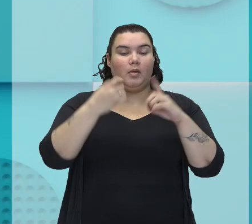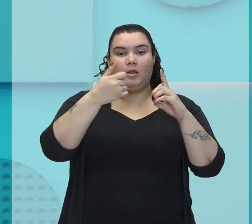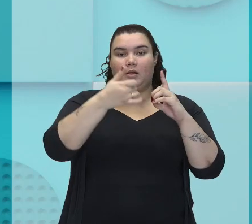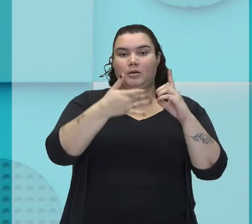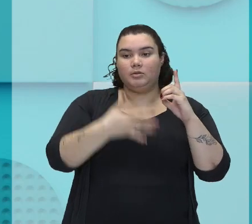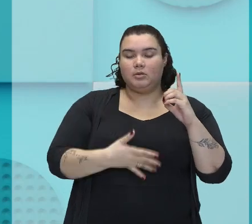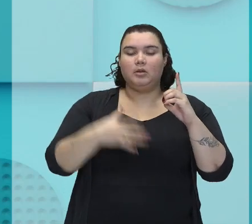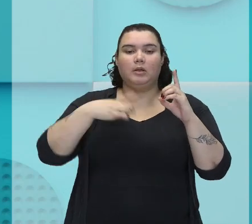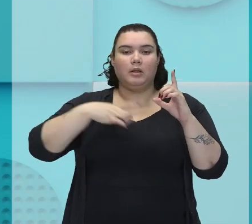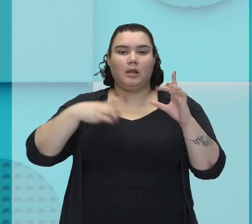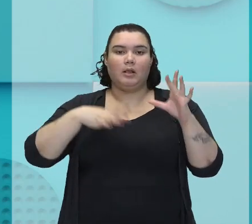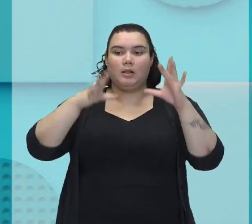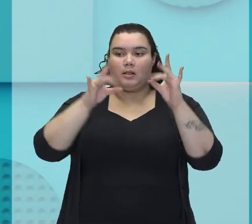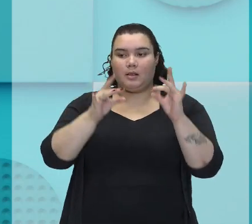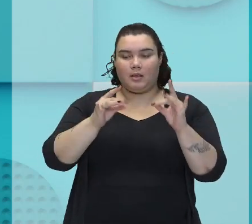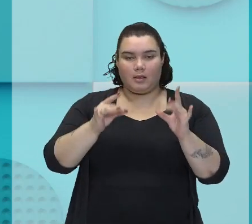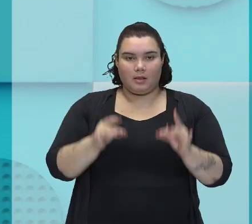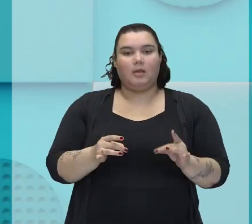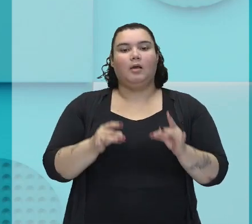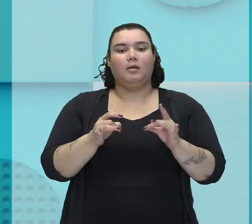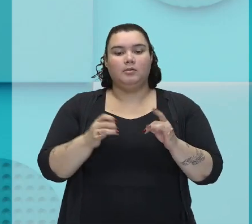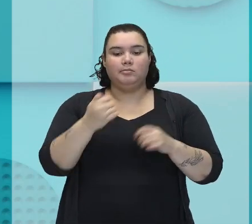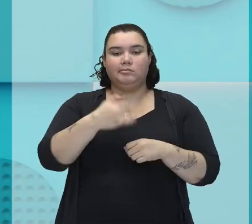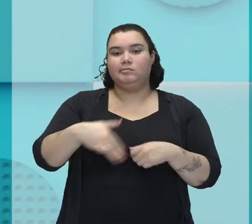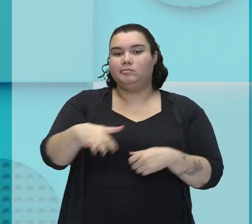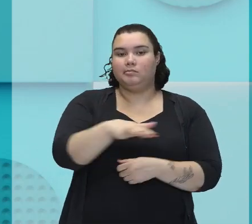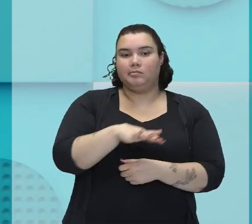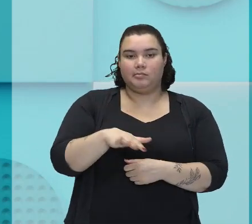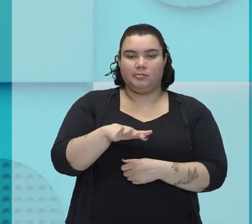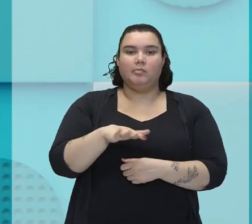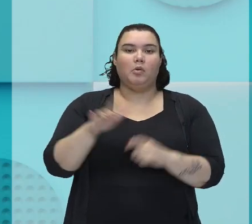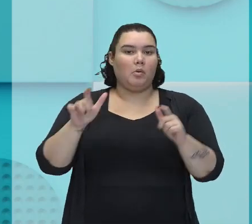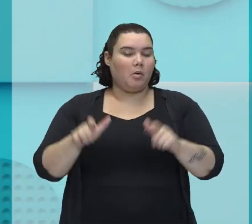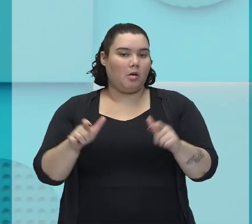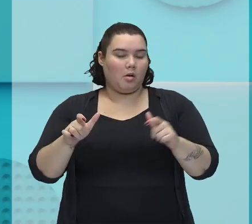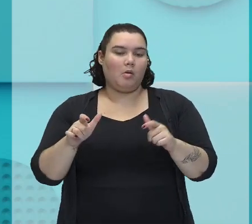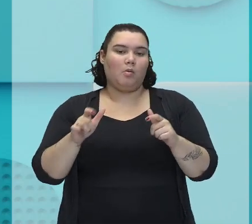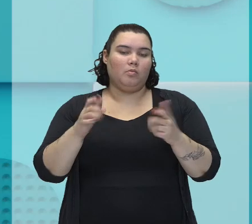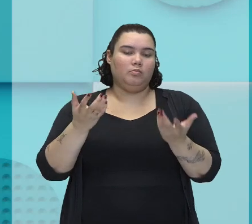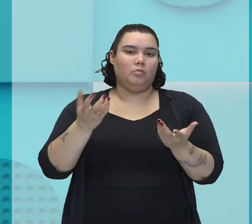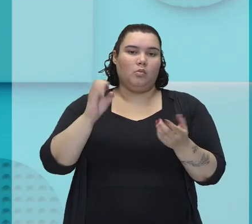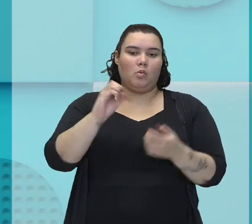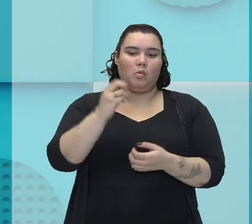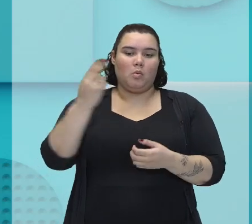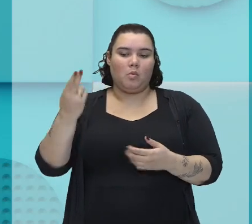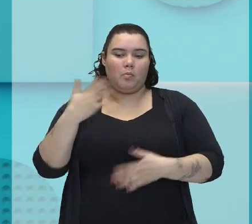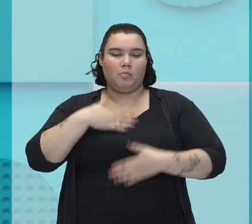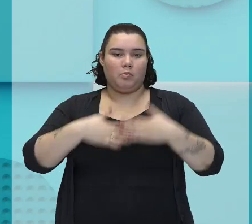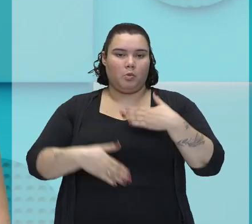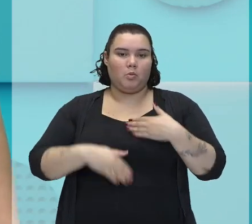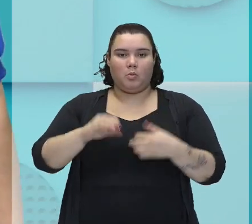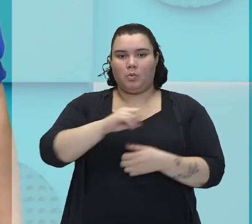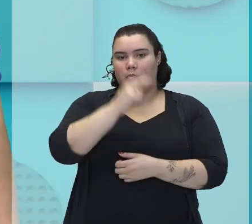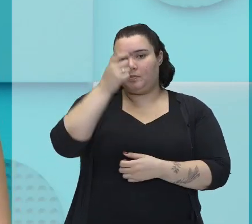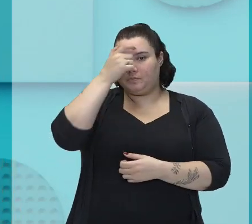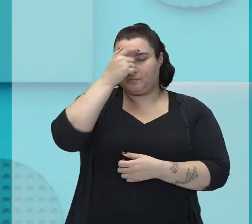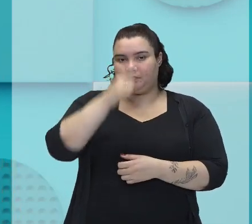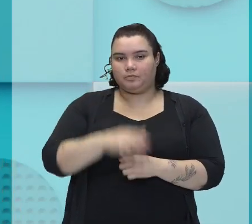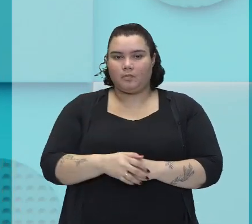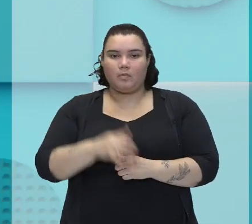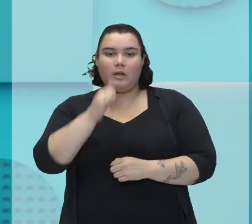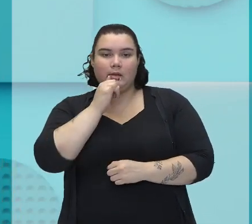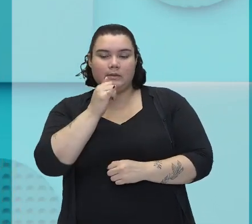vai detalhando o ambiente físico ou então psicológico. Por exemplo, vamos pegar